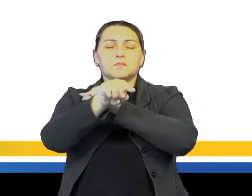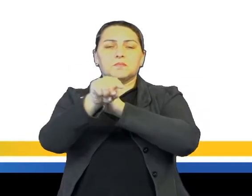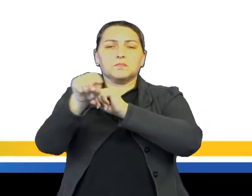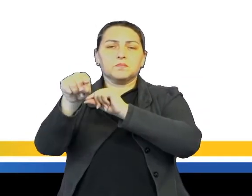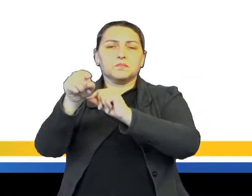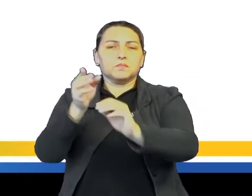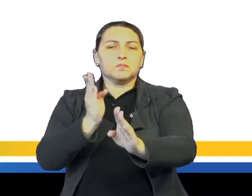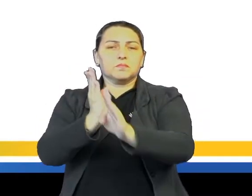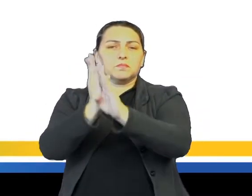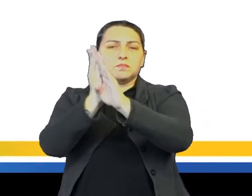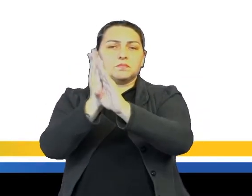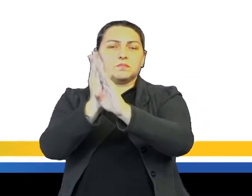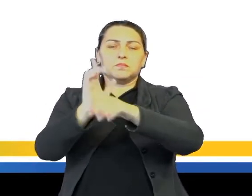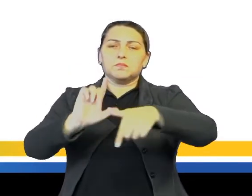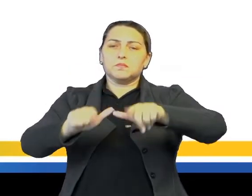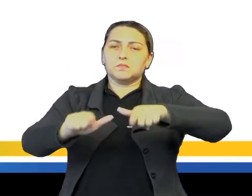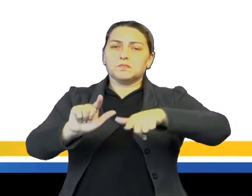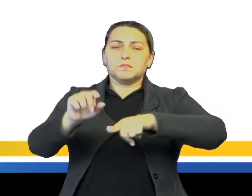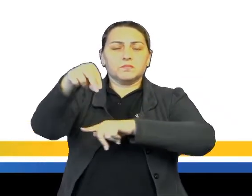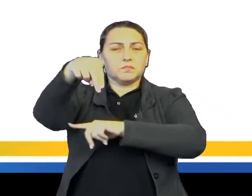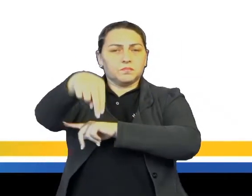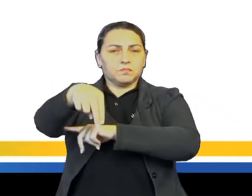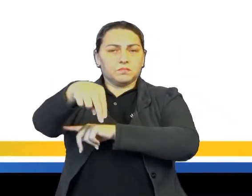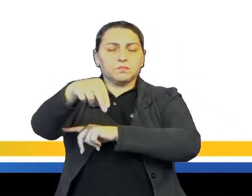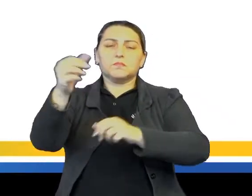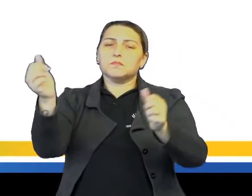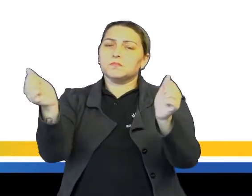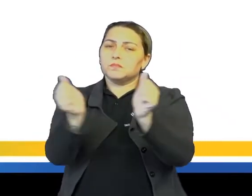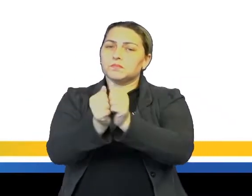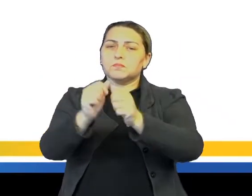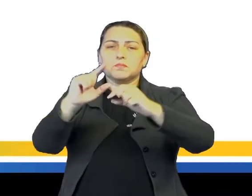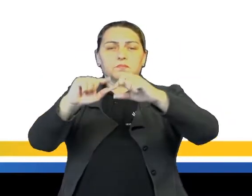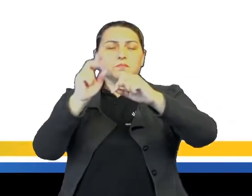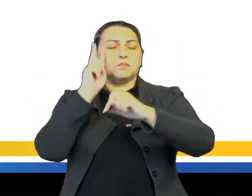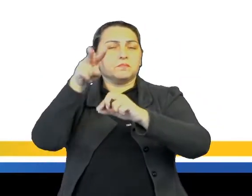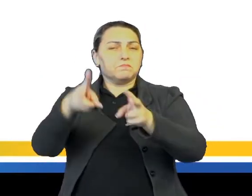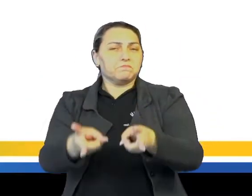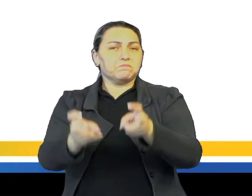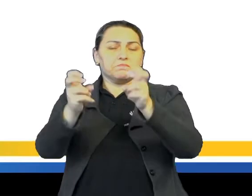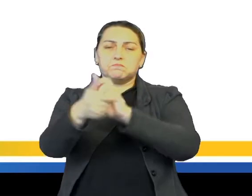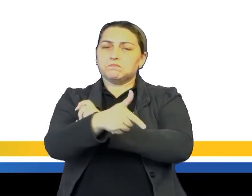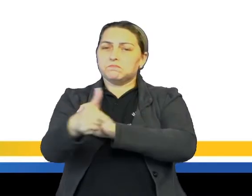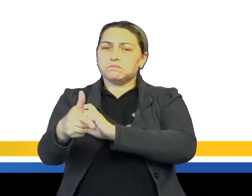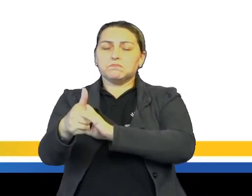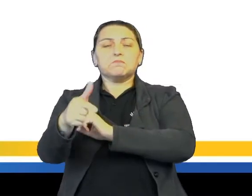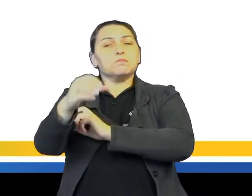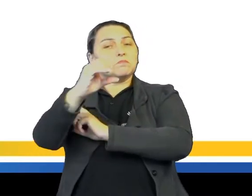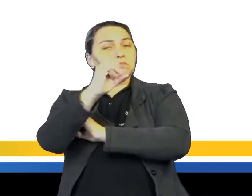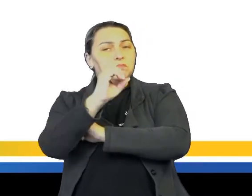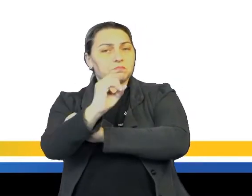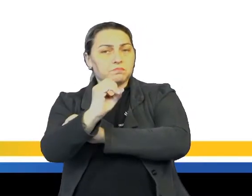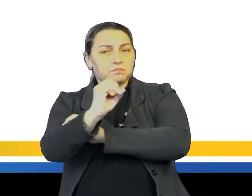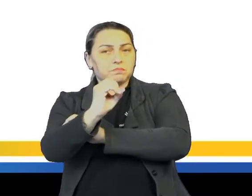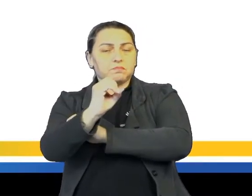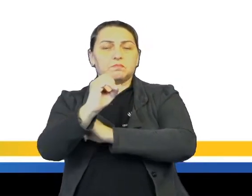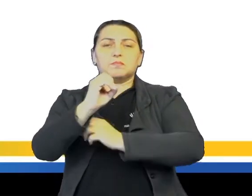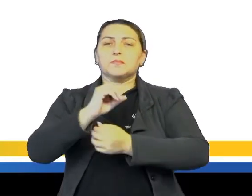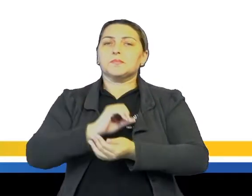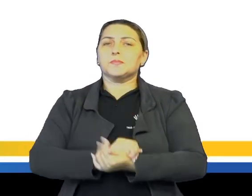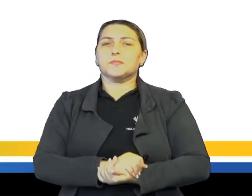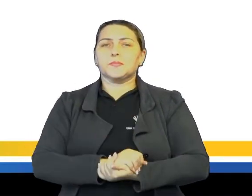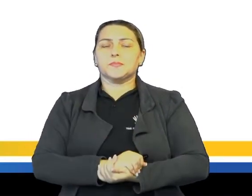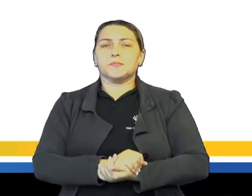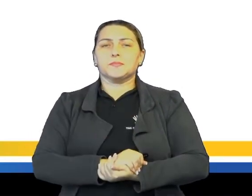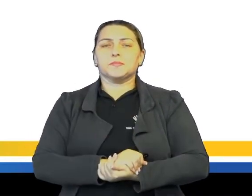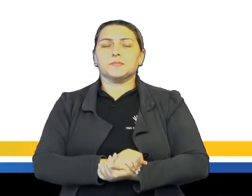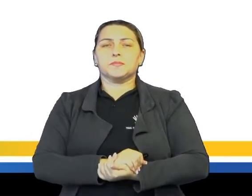vocês identificarem essa letrinha N com o asterisco, vocês vão ver que ele é o conjunto dos números naturais sem o